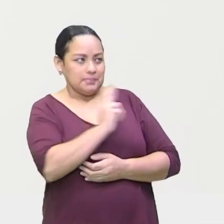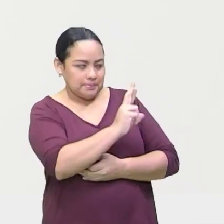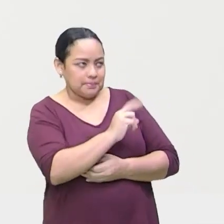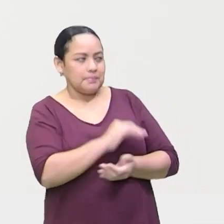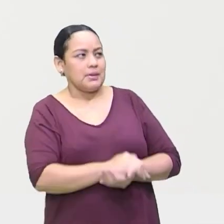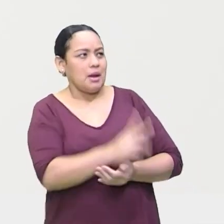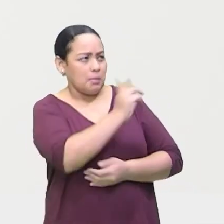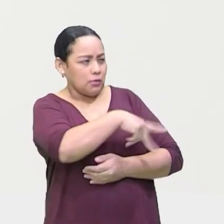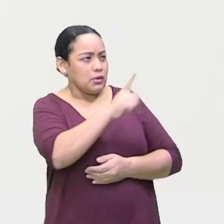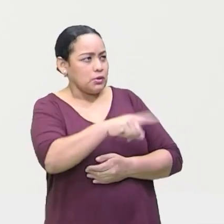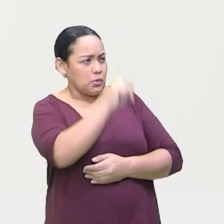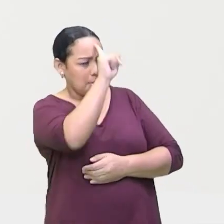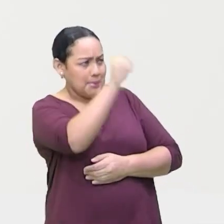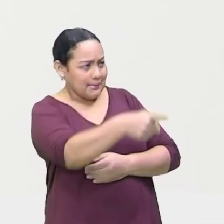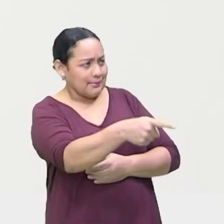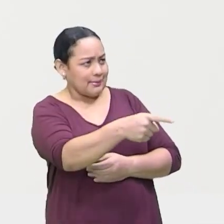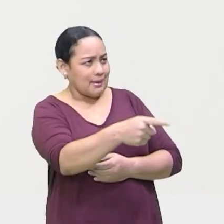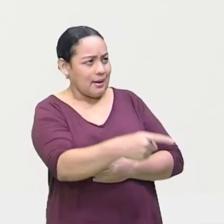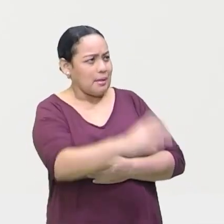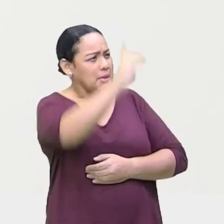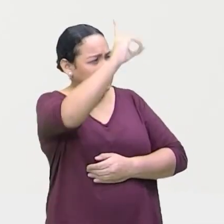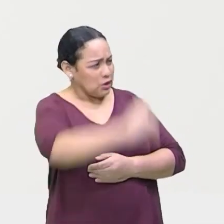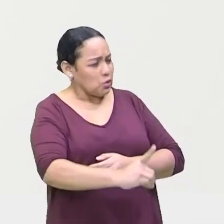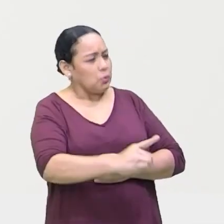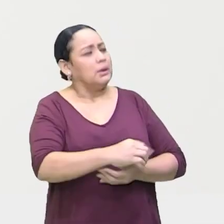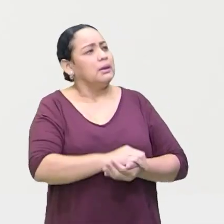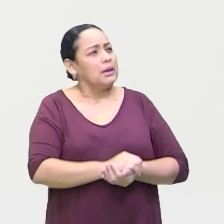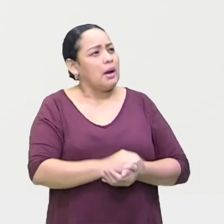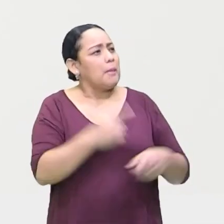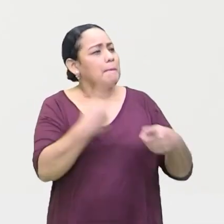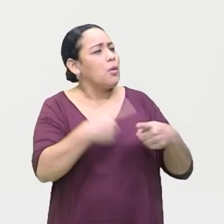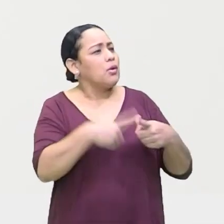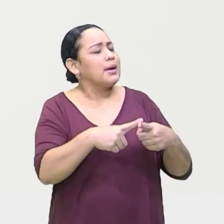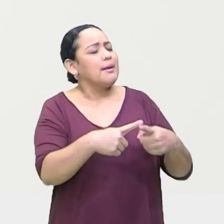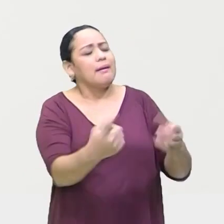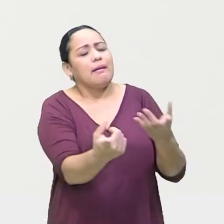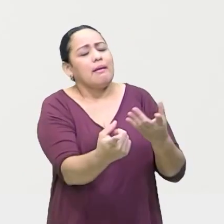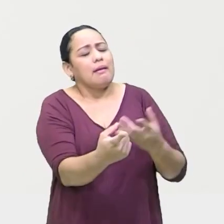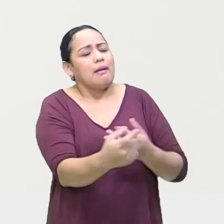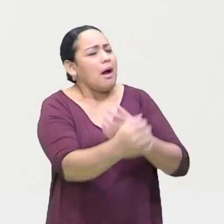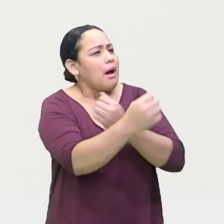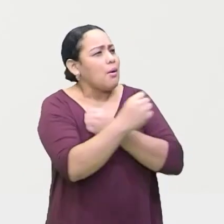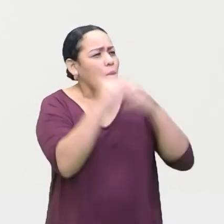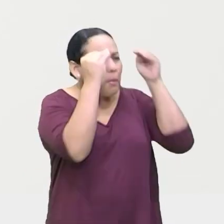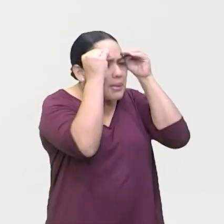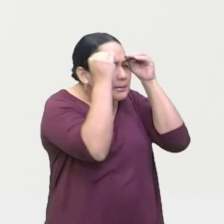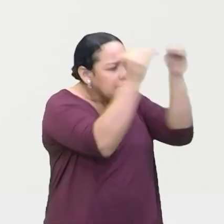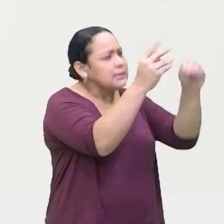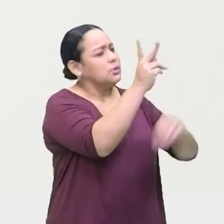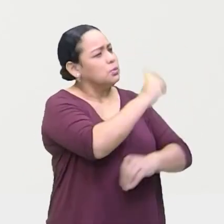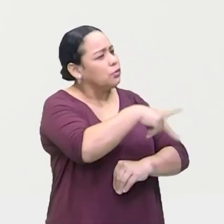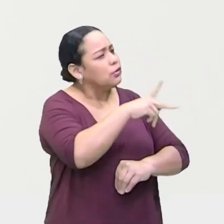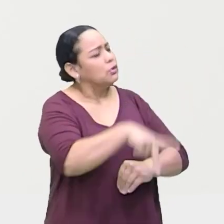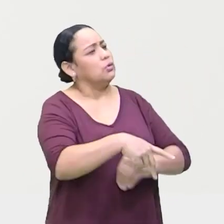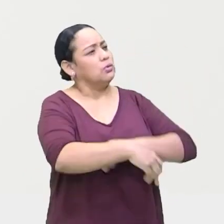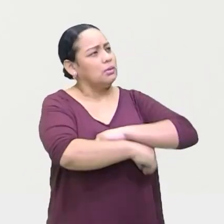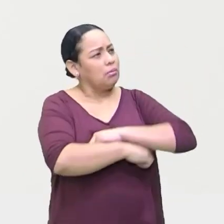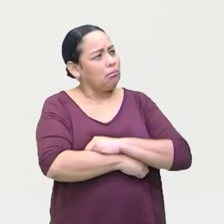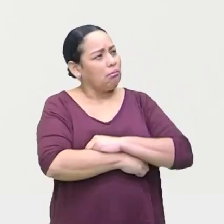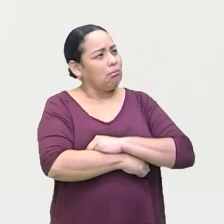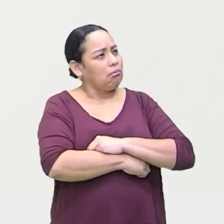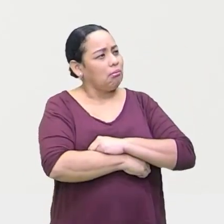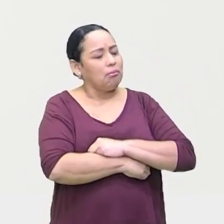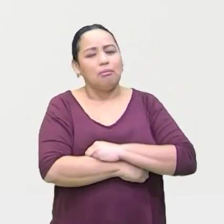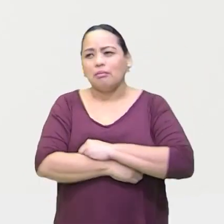professora pode mandar um aluno para a diretoria por ele ter lhe obedecido?